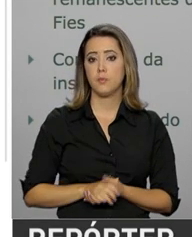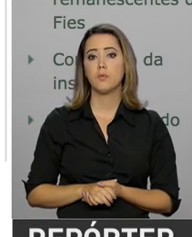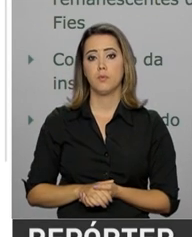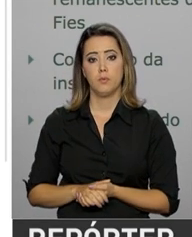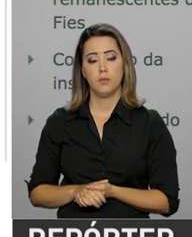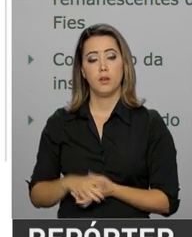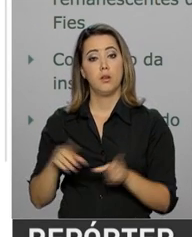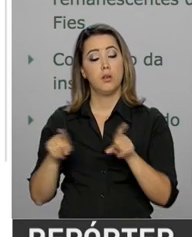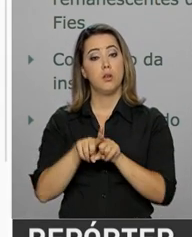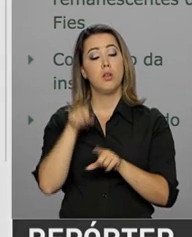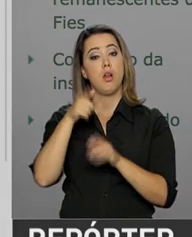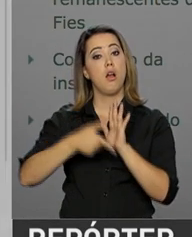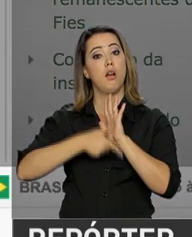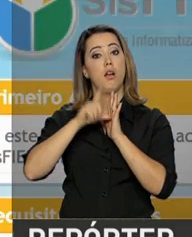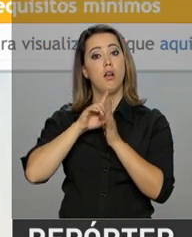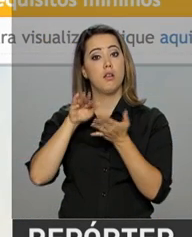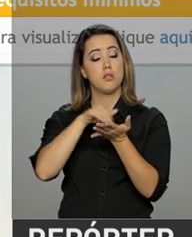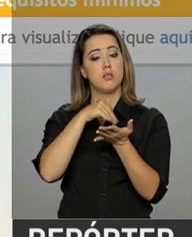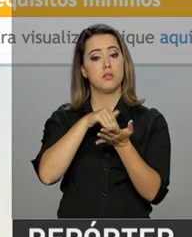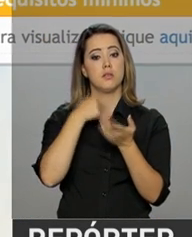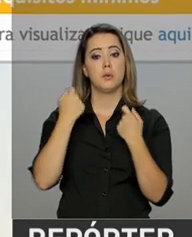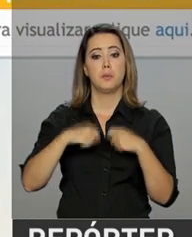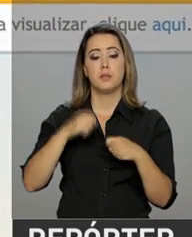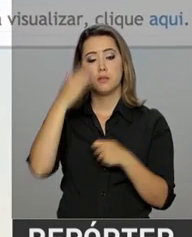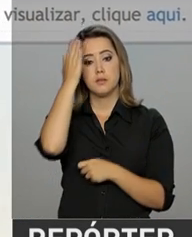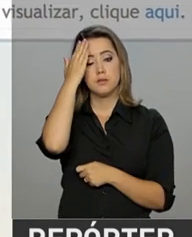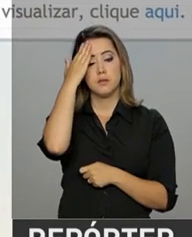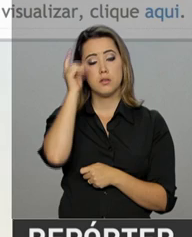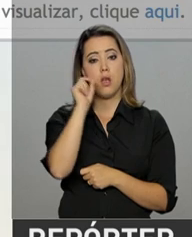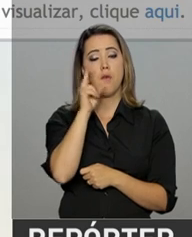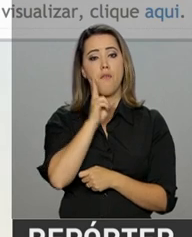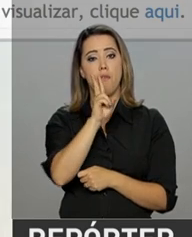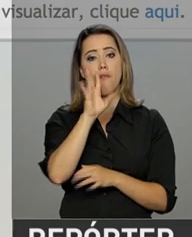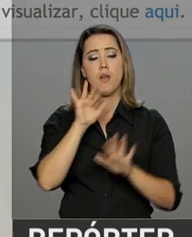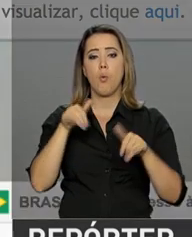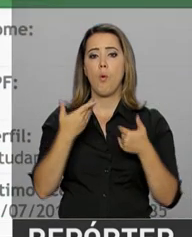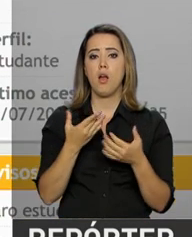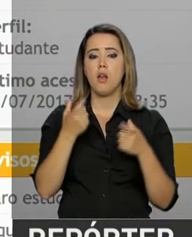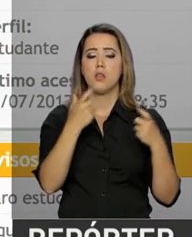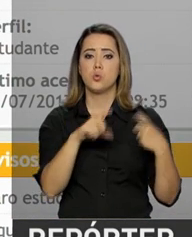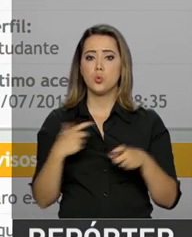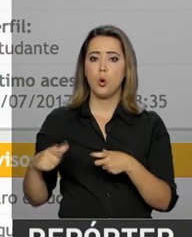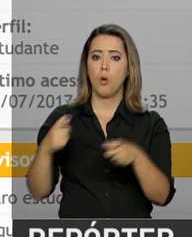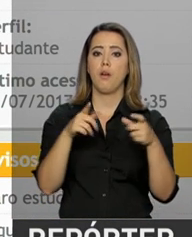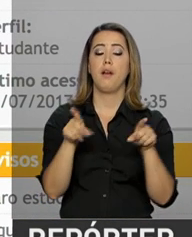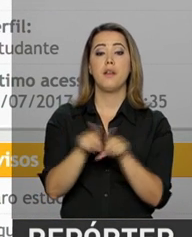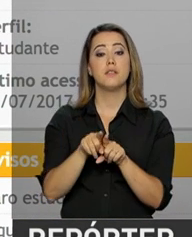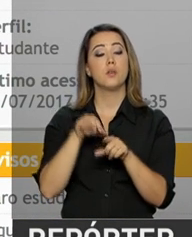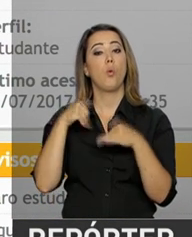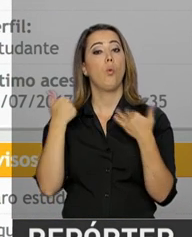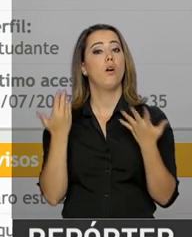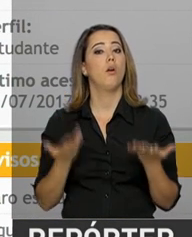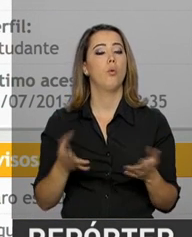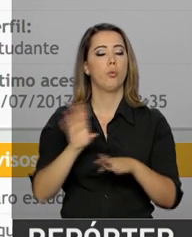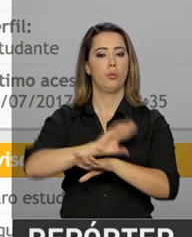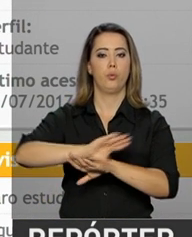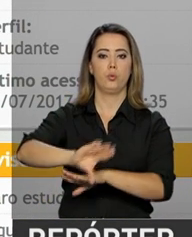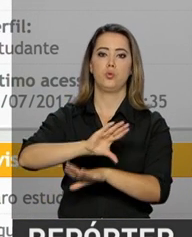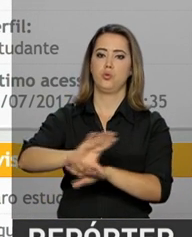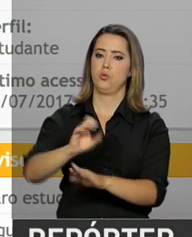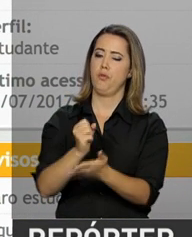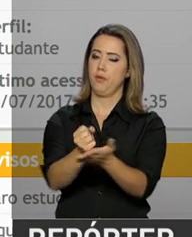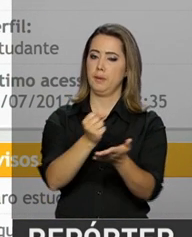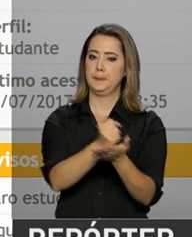mec.gov.br e antes de se inscrever O estudante pode consultar as instituições e os cursos ofertados no total